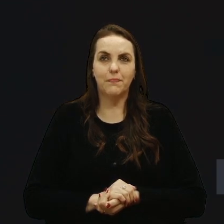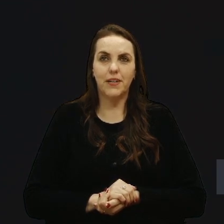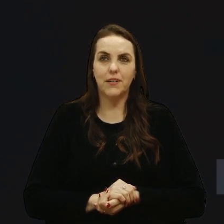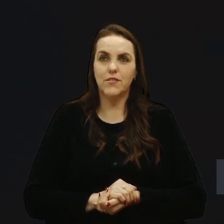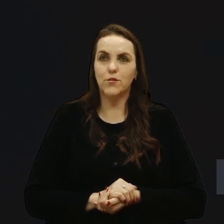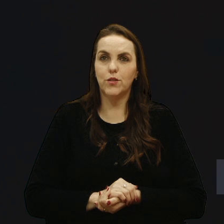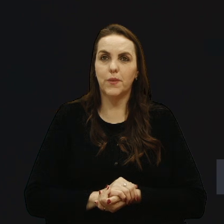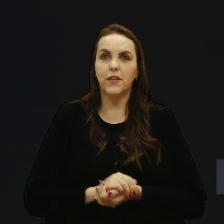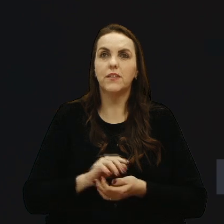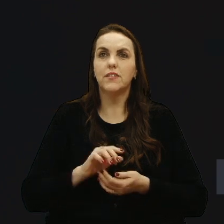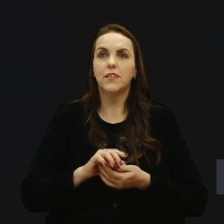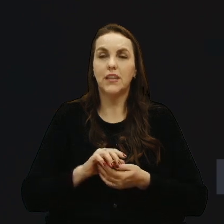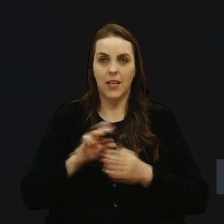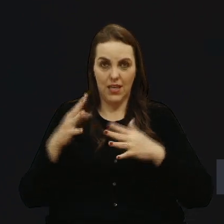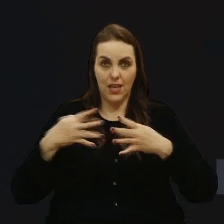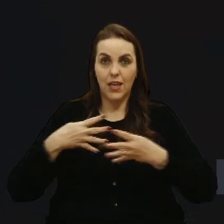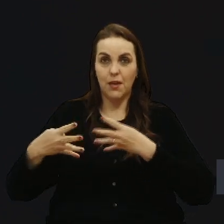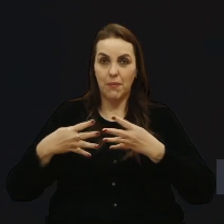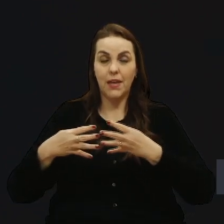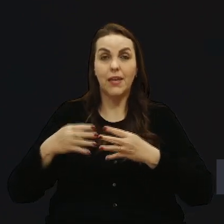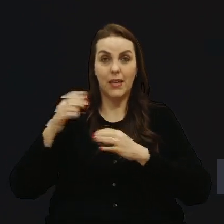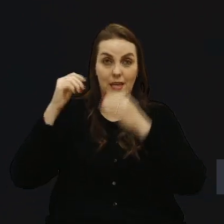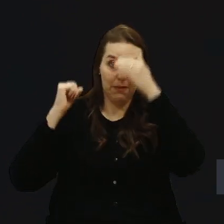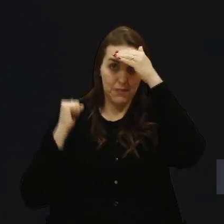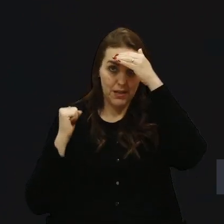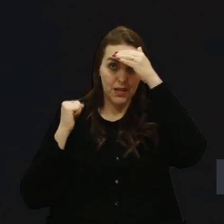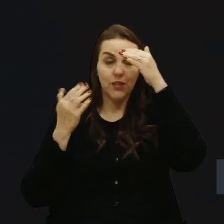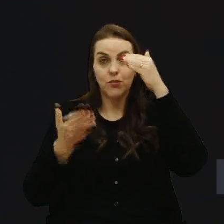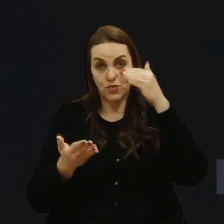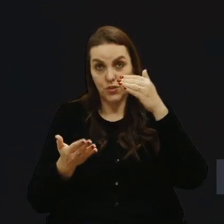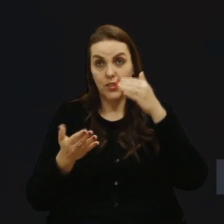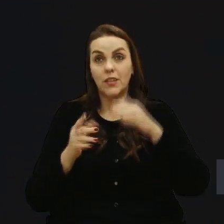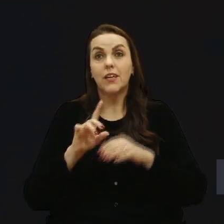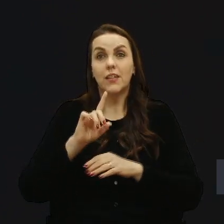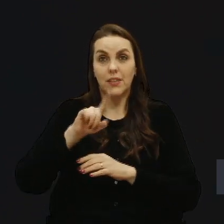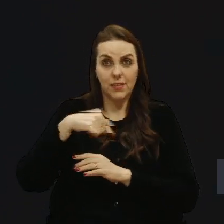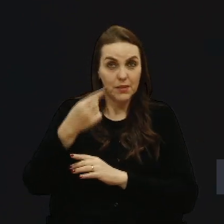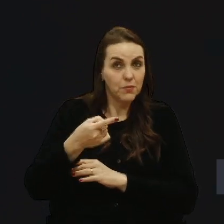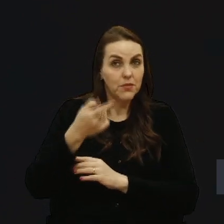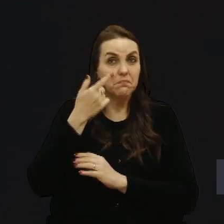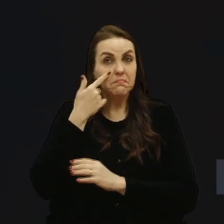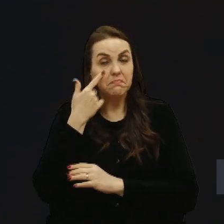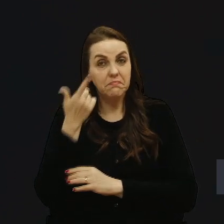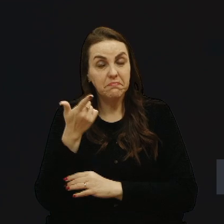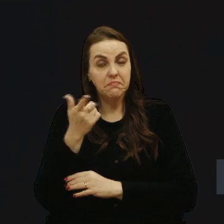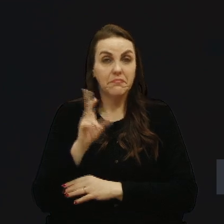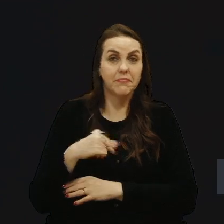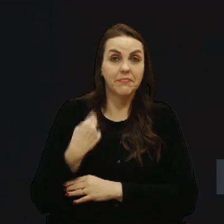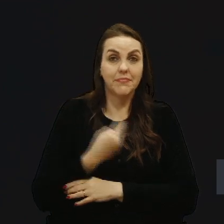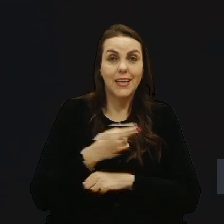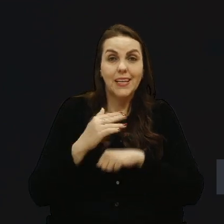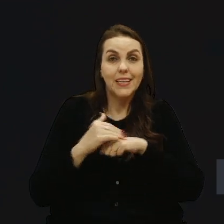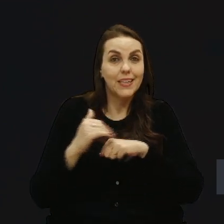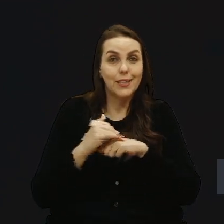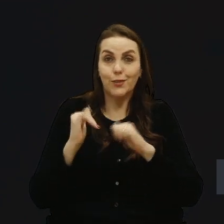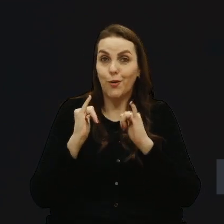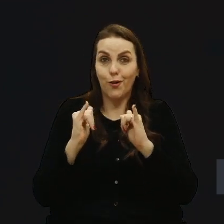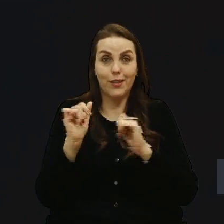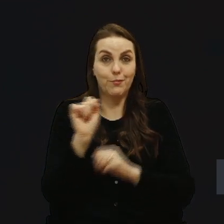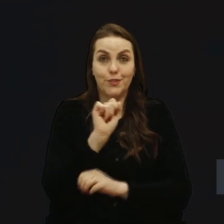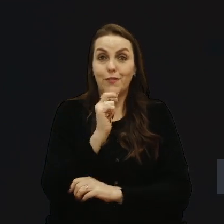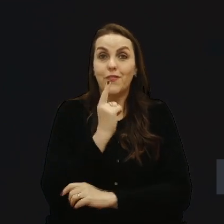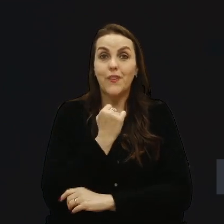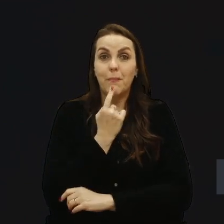gente chegou no EPI do imigrante, o primeiro perrengue, o nosso querido ônibus vermelho está